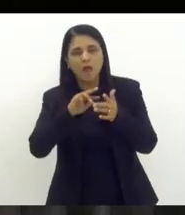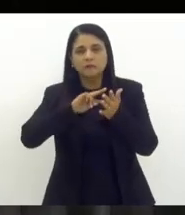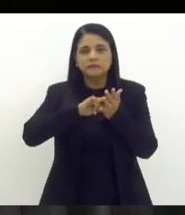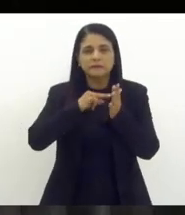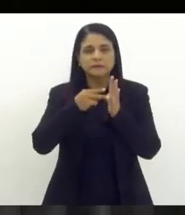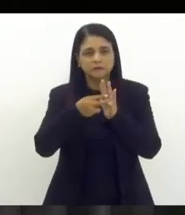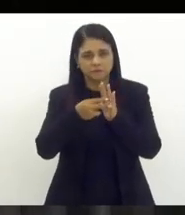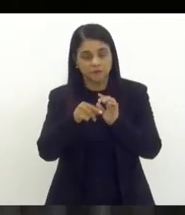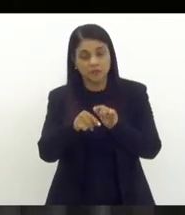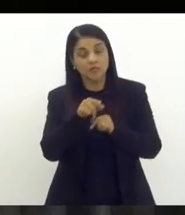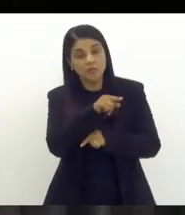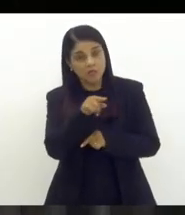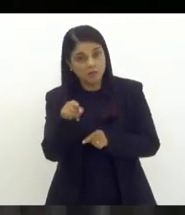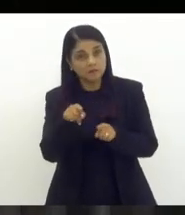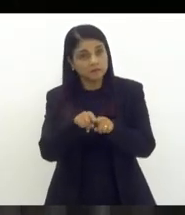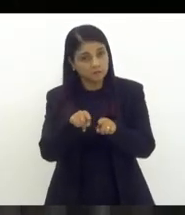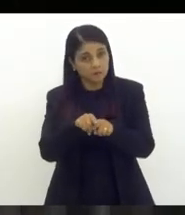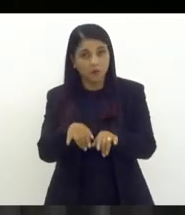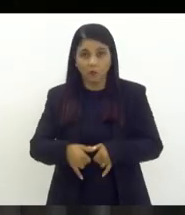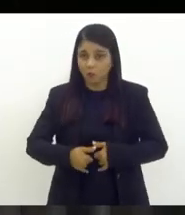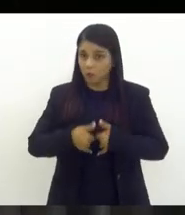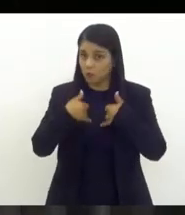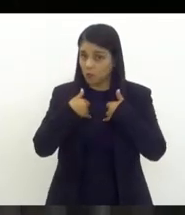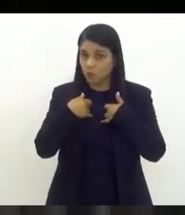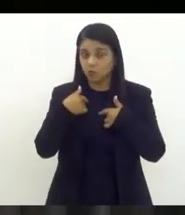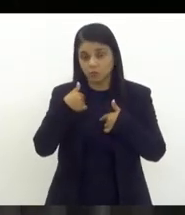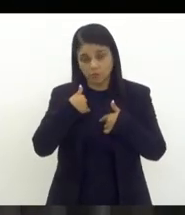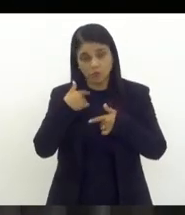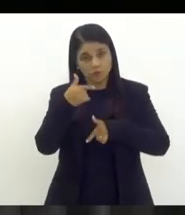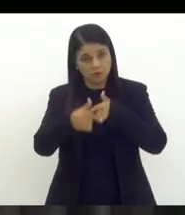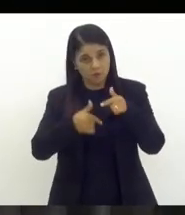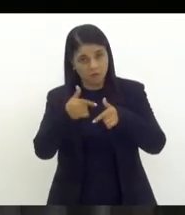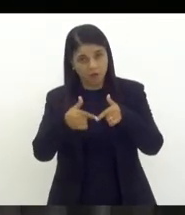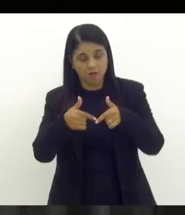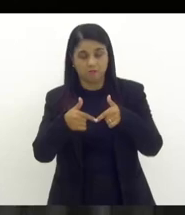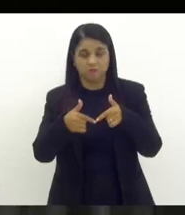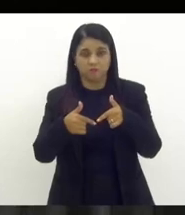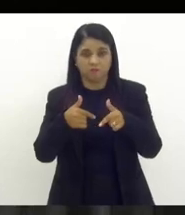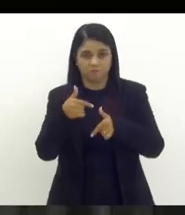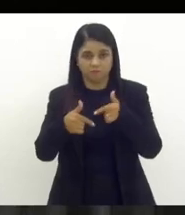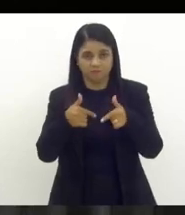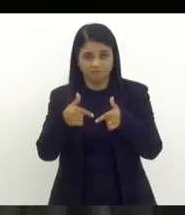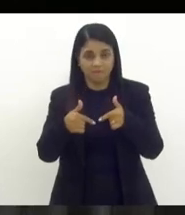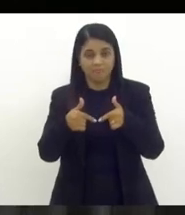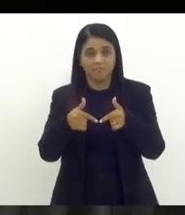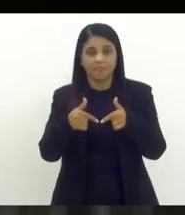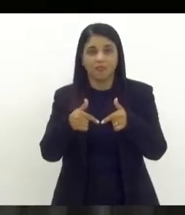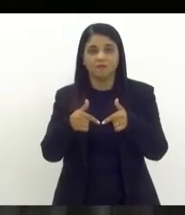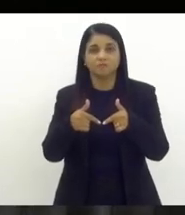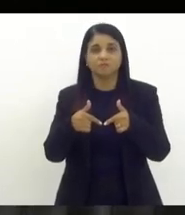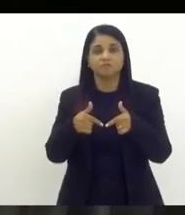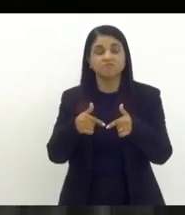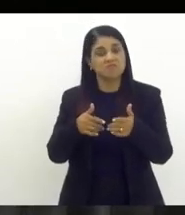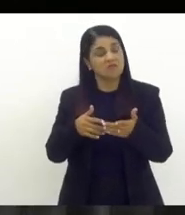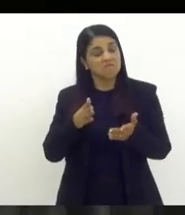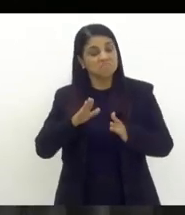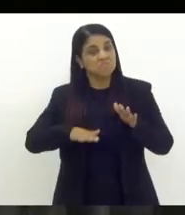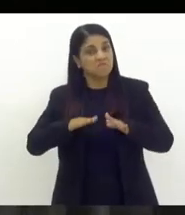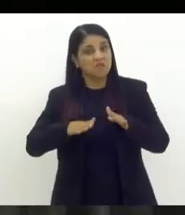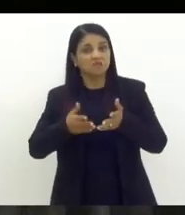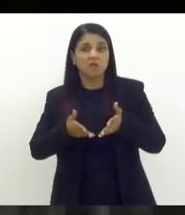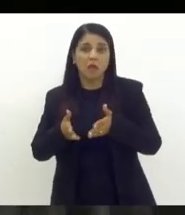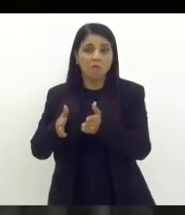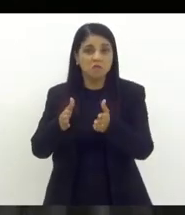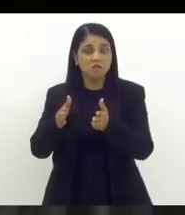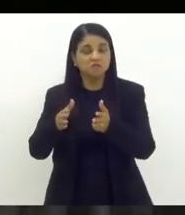eles também tenham orgulho do que eu faço embora talvez sigam caminhos diferentes mas que ten